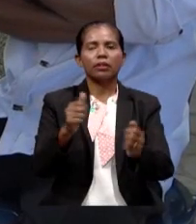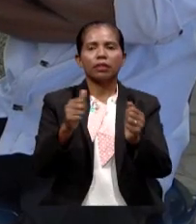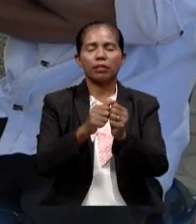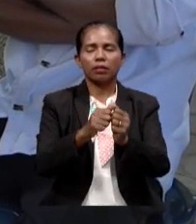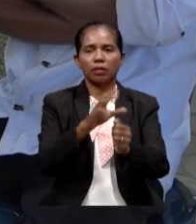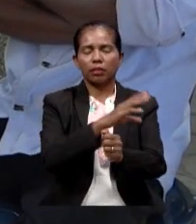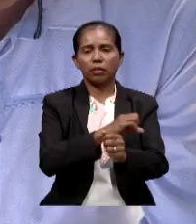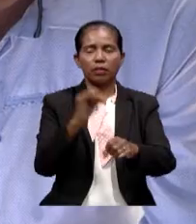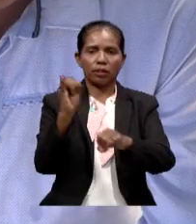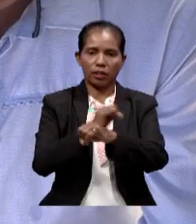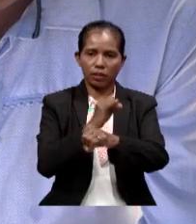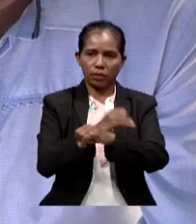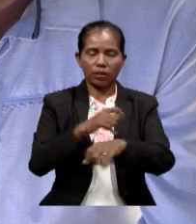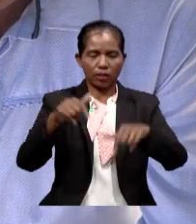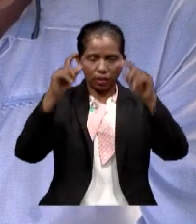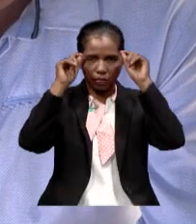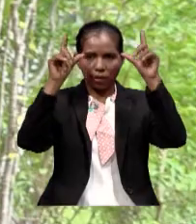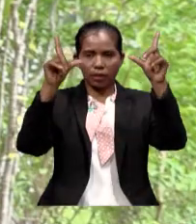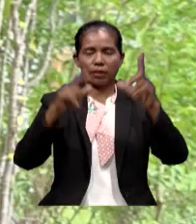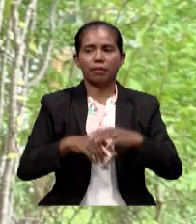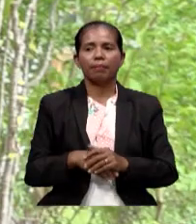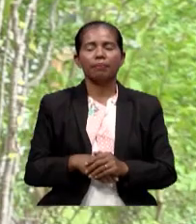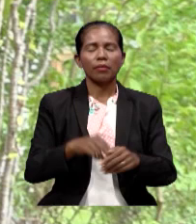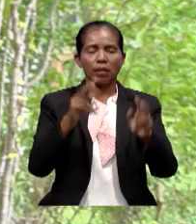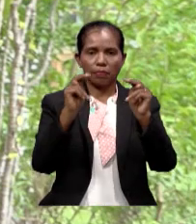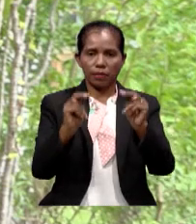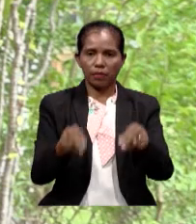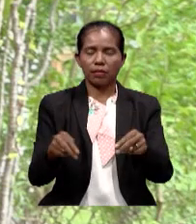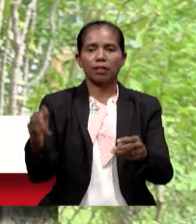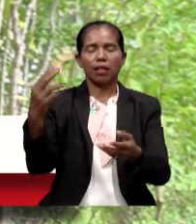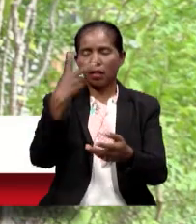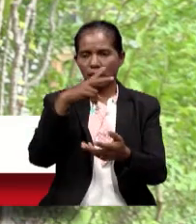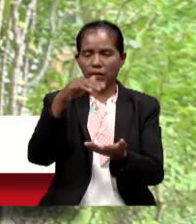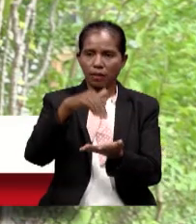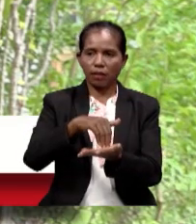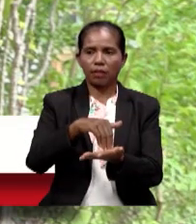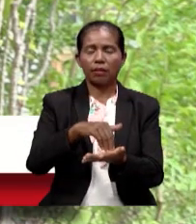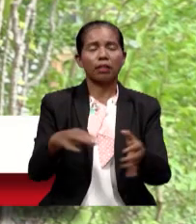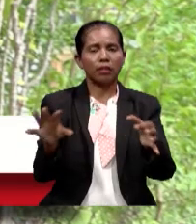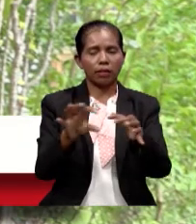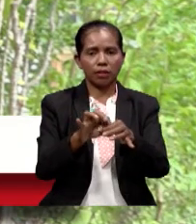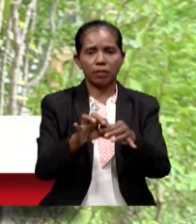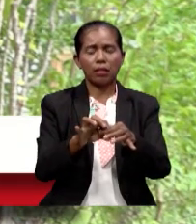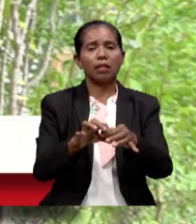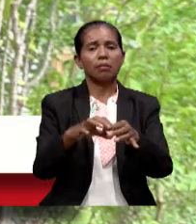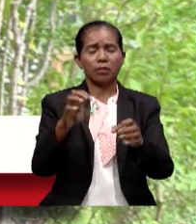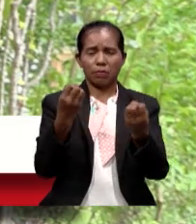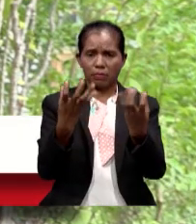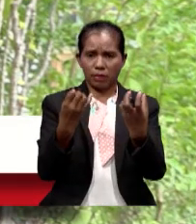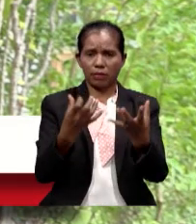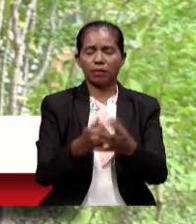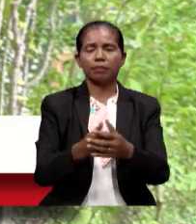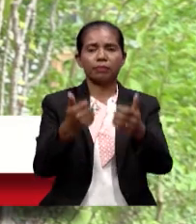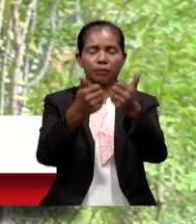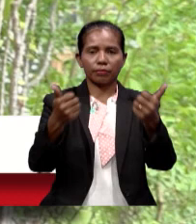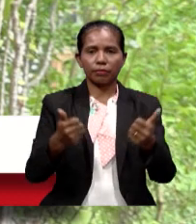Agrícola no Indústria Timor-Leste. Precisa reajustamento também, membros Barak,